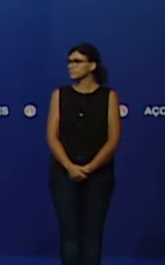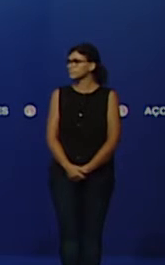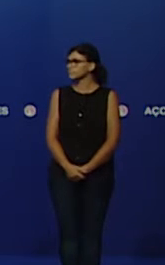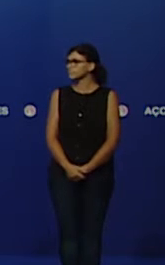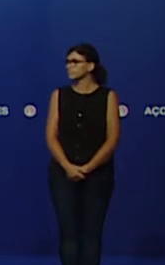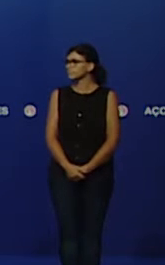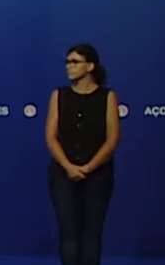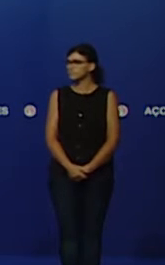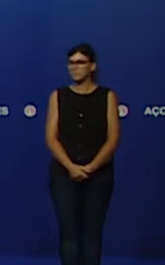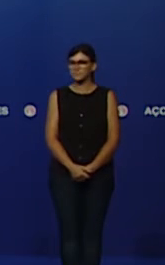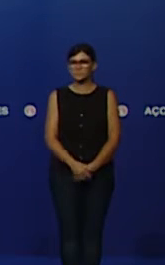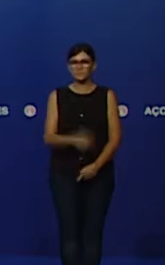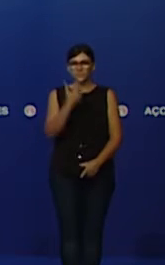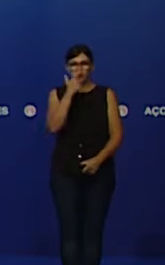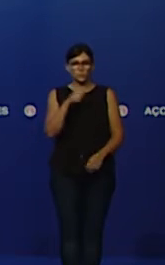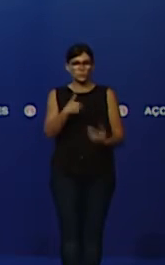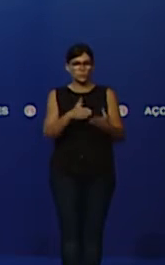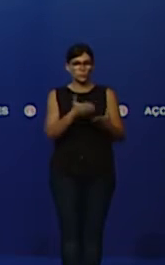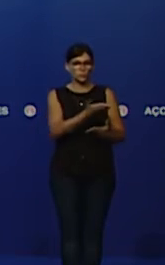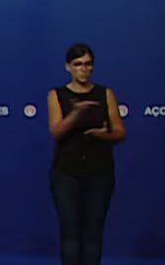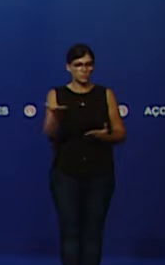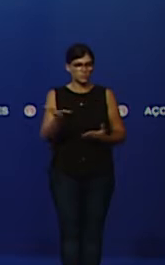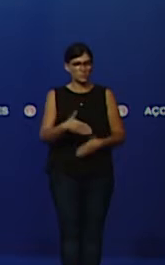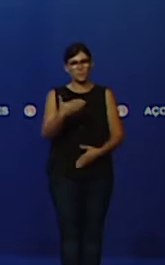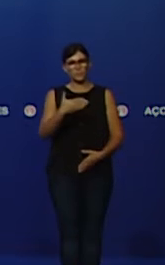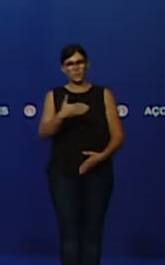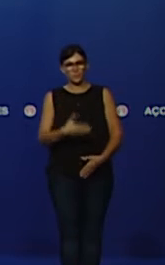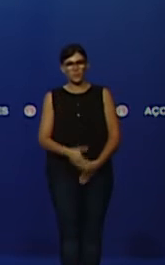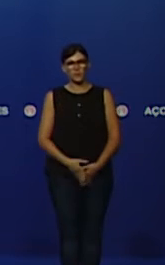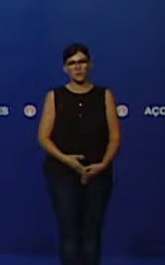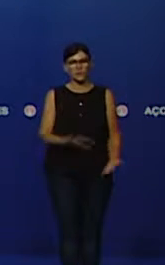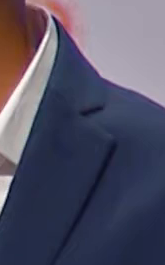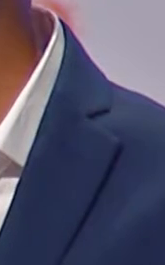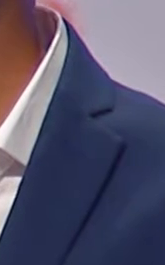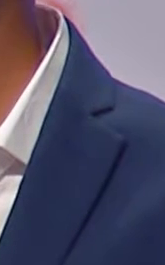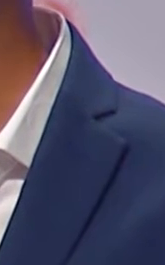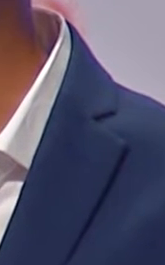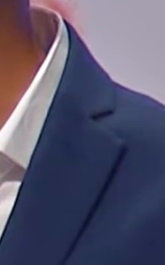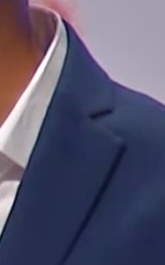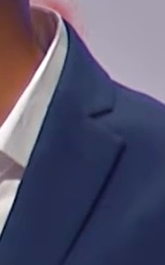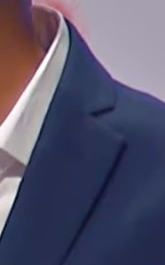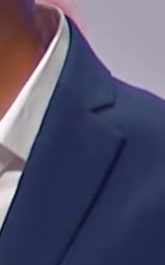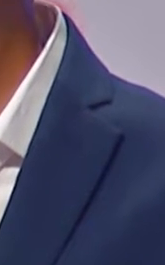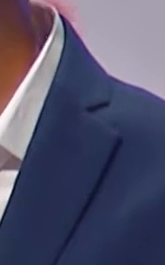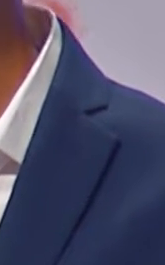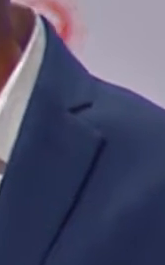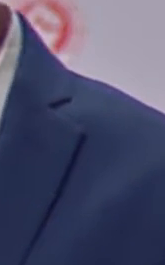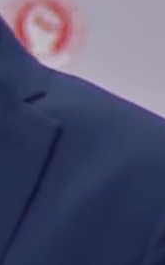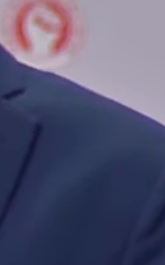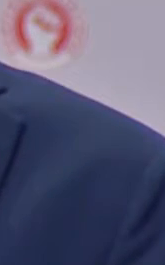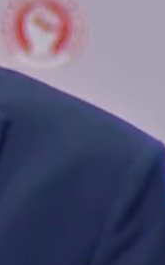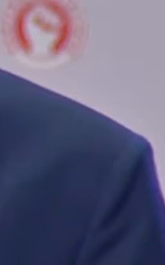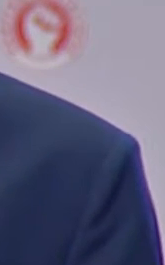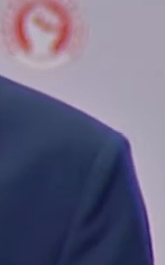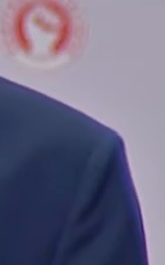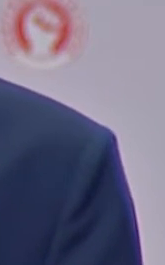Caras, caras e caros camaradas, em primeiro lugar, bem-vindos à Praia da Vitória. É a primeira vez